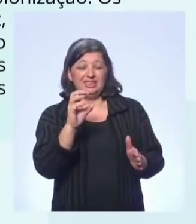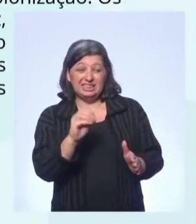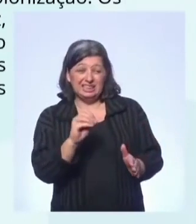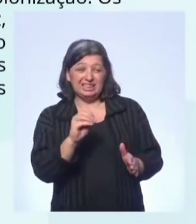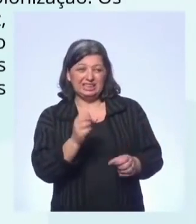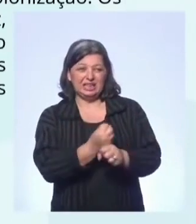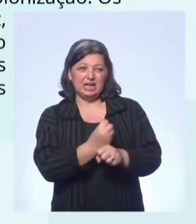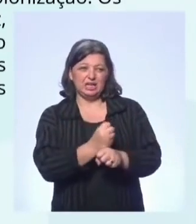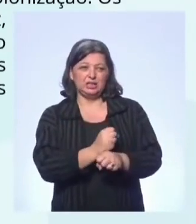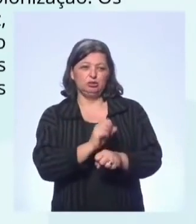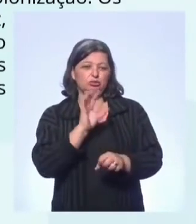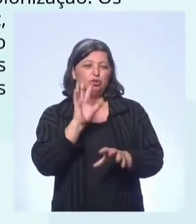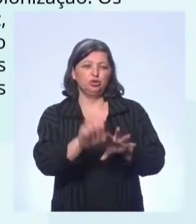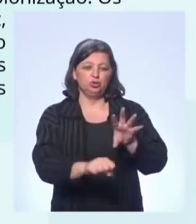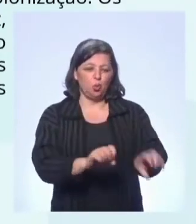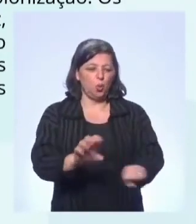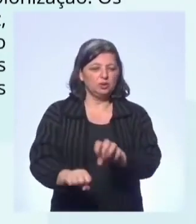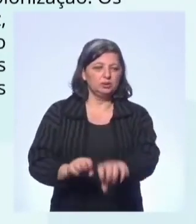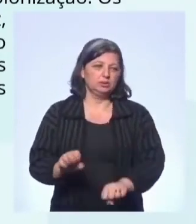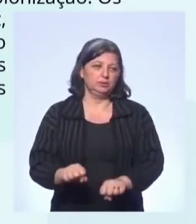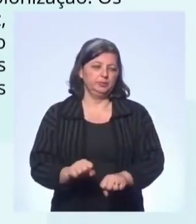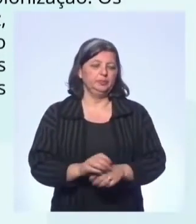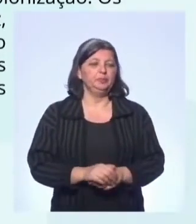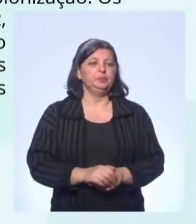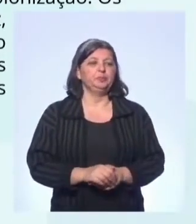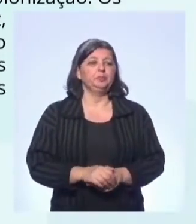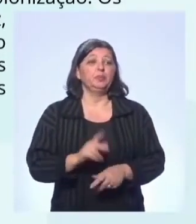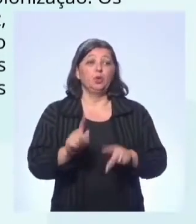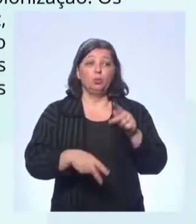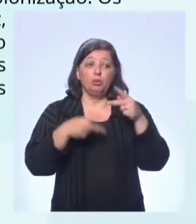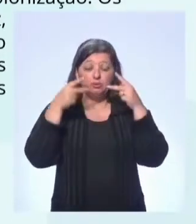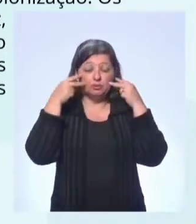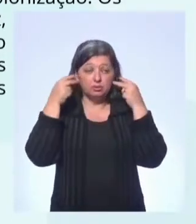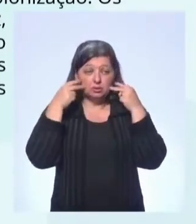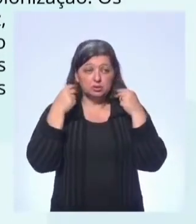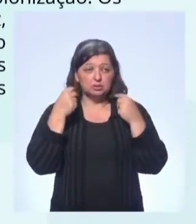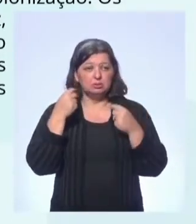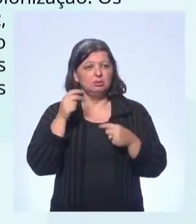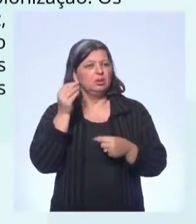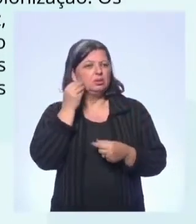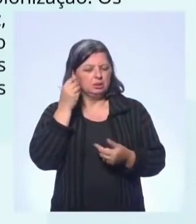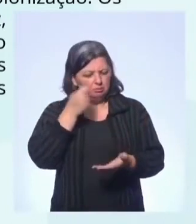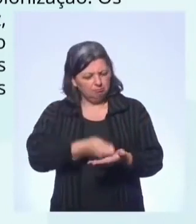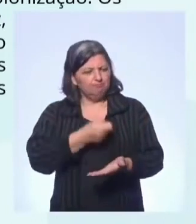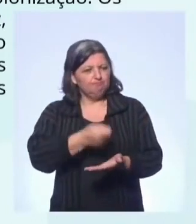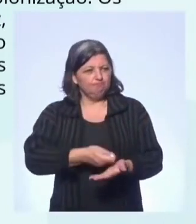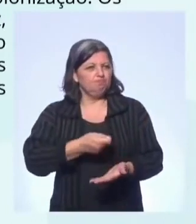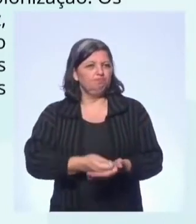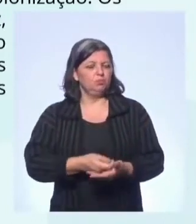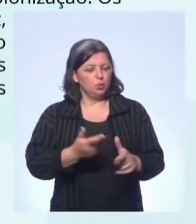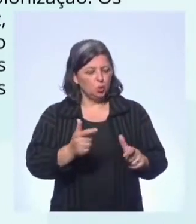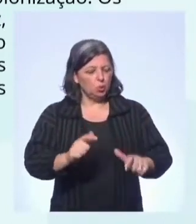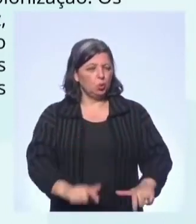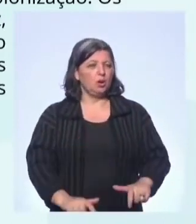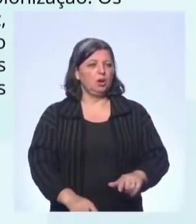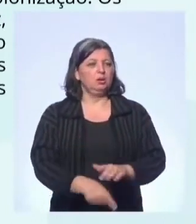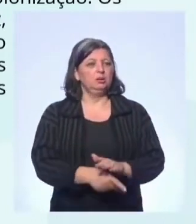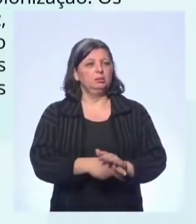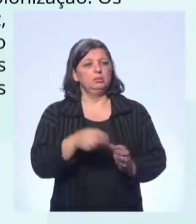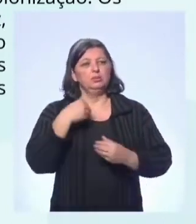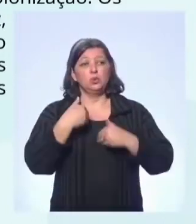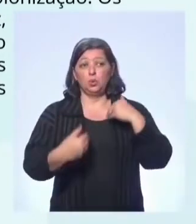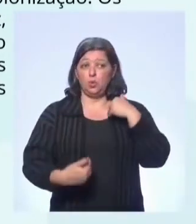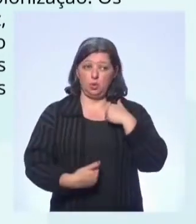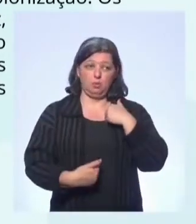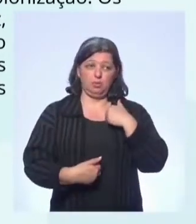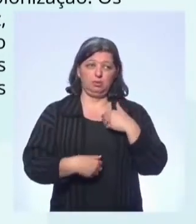colonização. Os indígenas, por sua vez, resistiram à dominação de suas terras e dos seus corpos